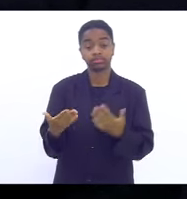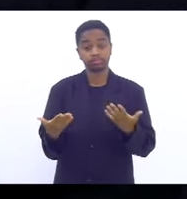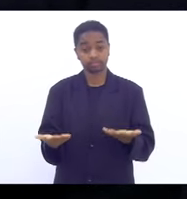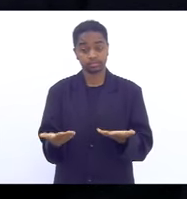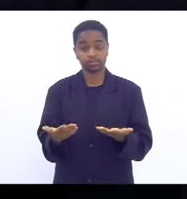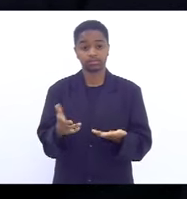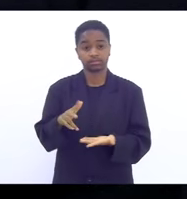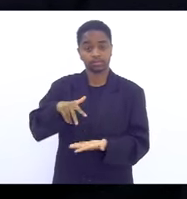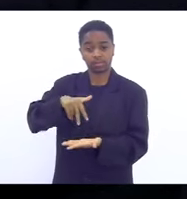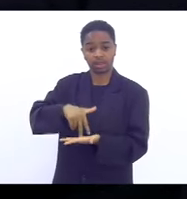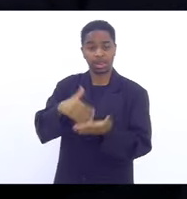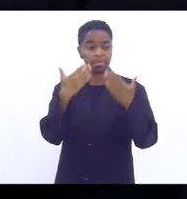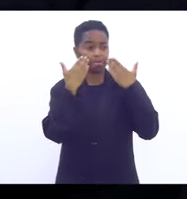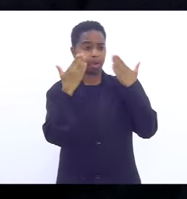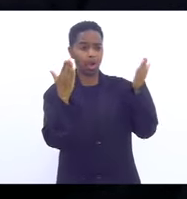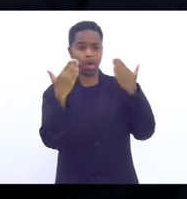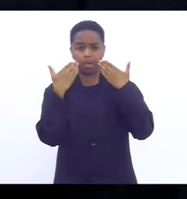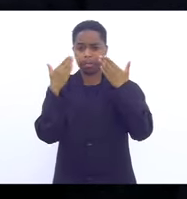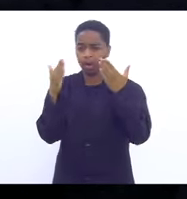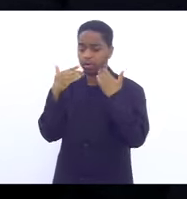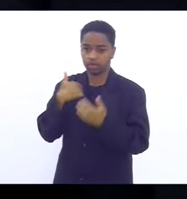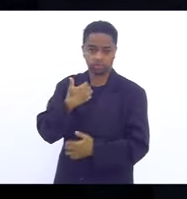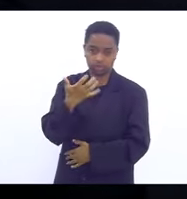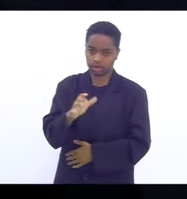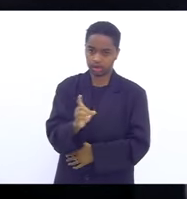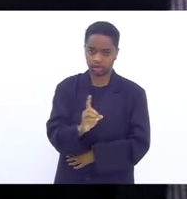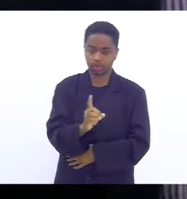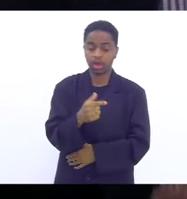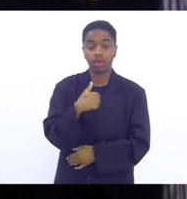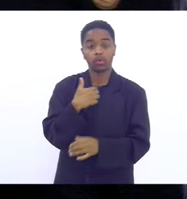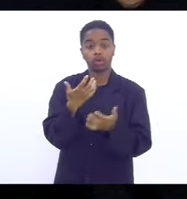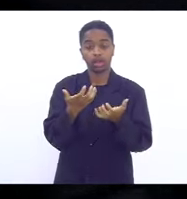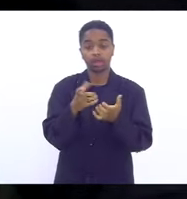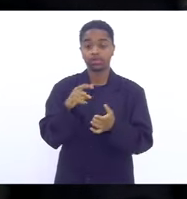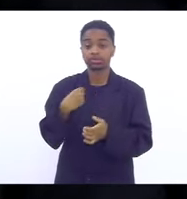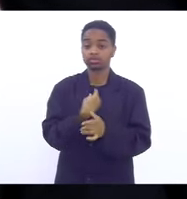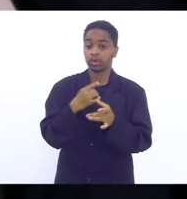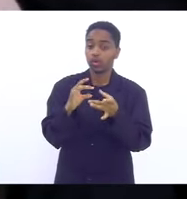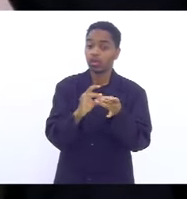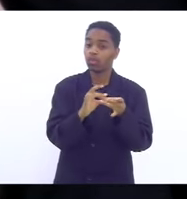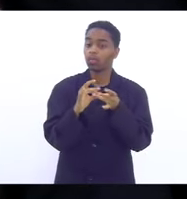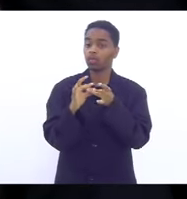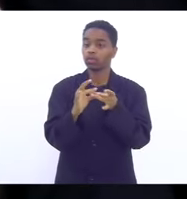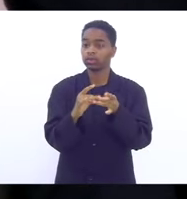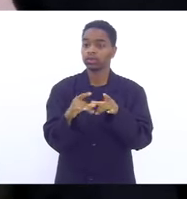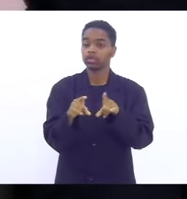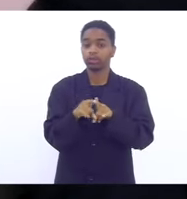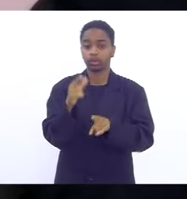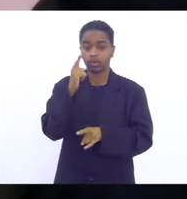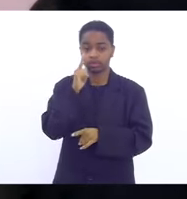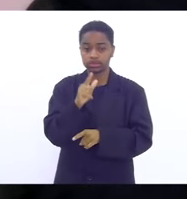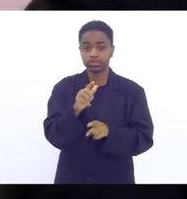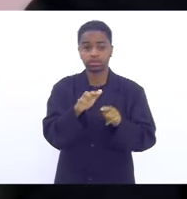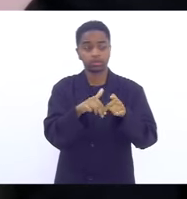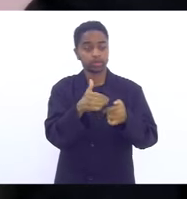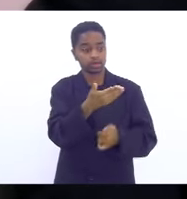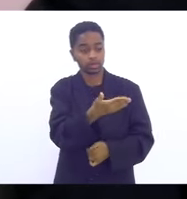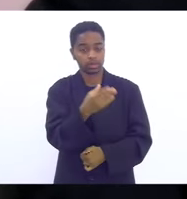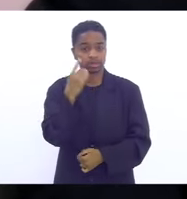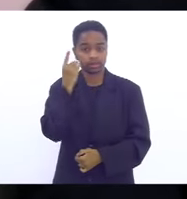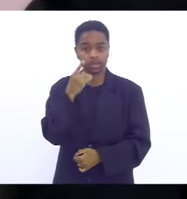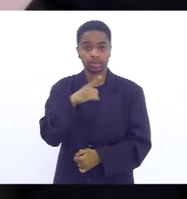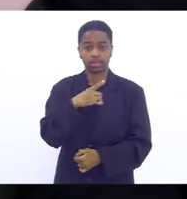palanque também eu não quero. Eu quero que a gente se une e que a gente consiga, através do nosso nobre deputado, são